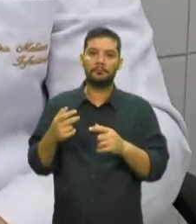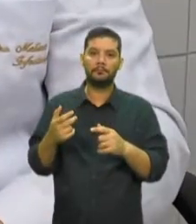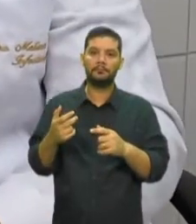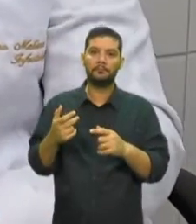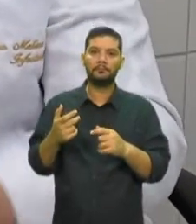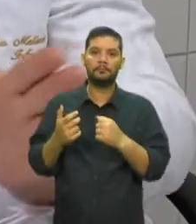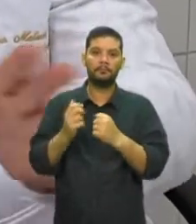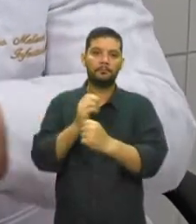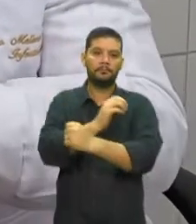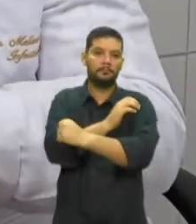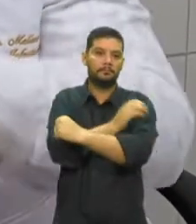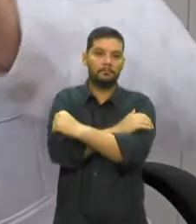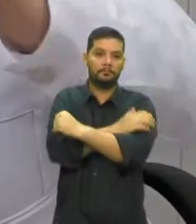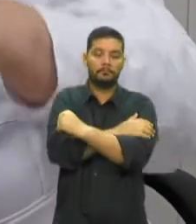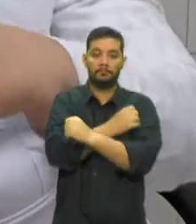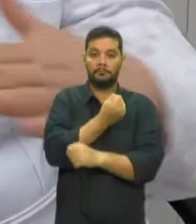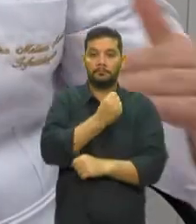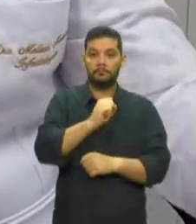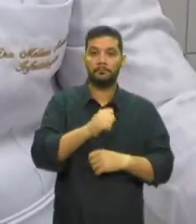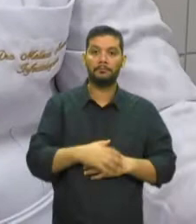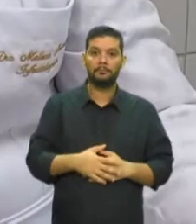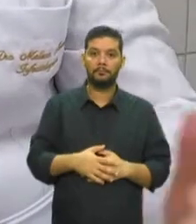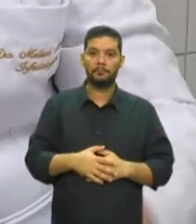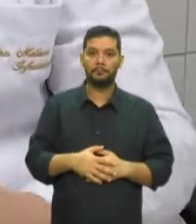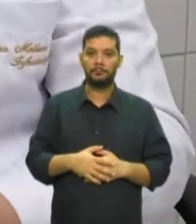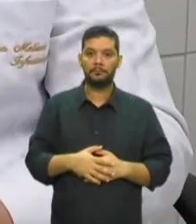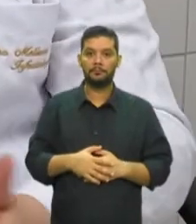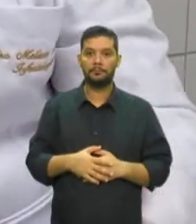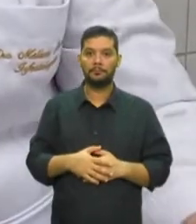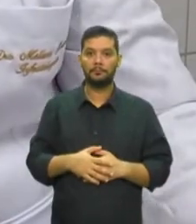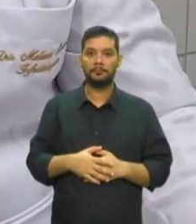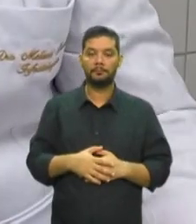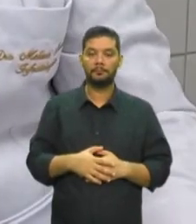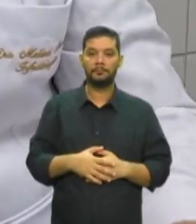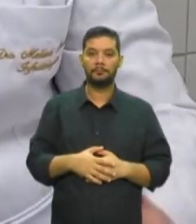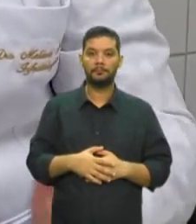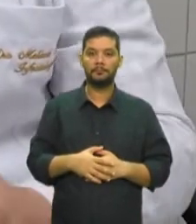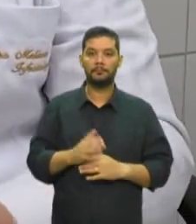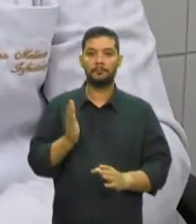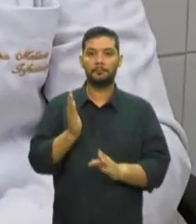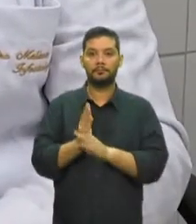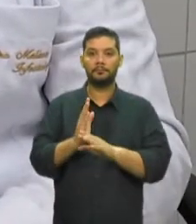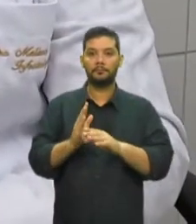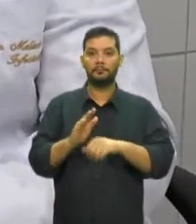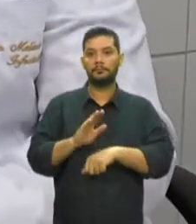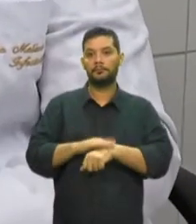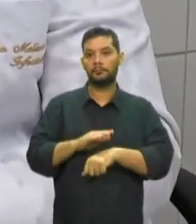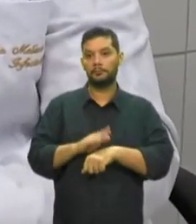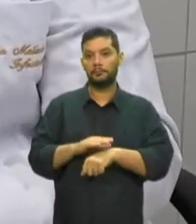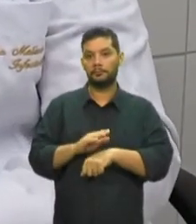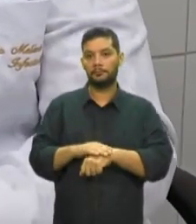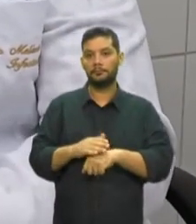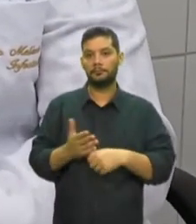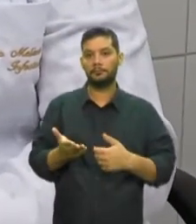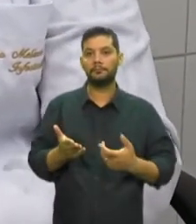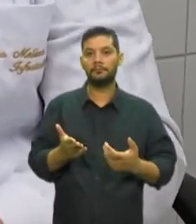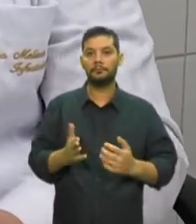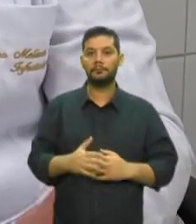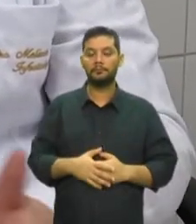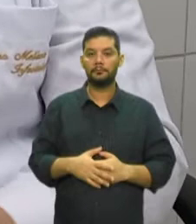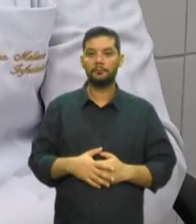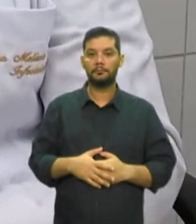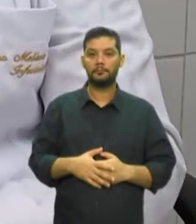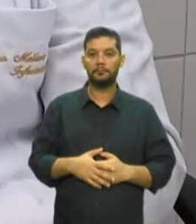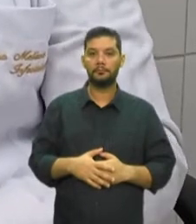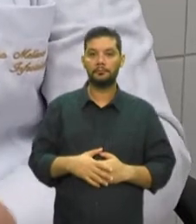os anticorpos que já estão lá, mas que podem estar adormecidos por conta do tempo entre da última dose, que